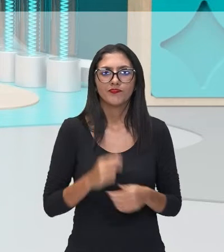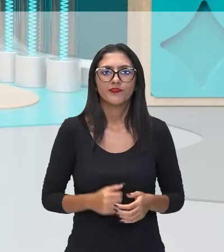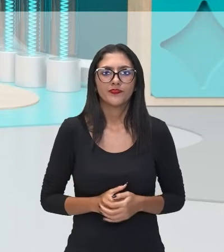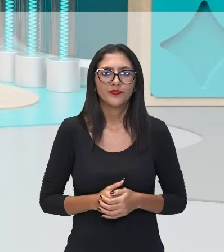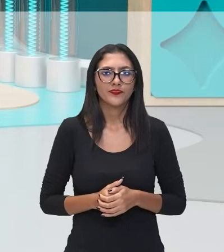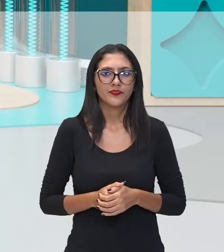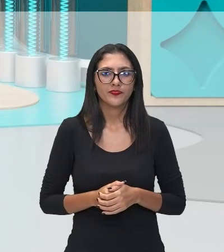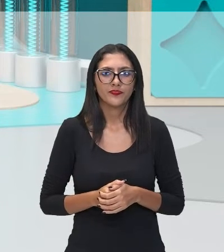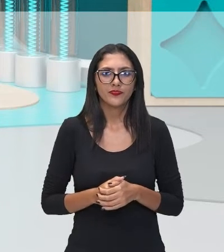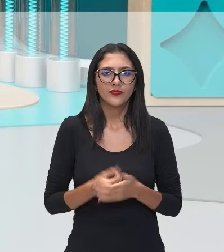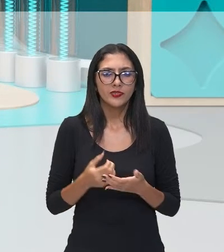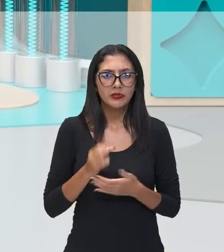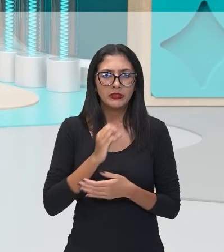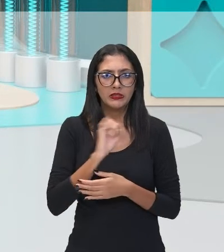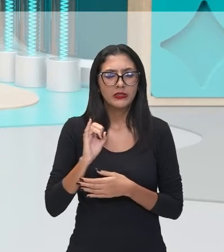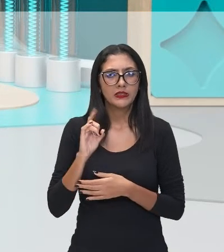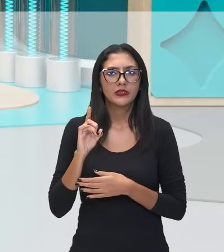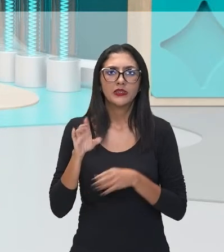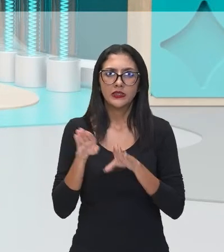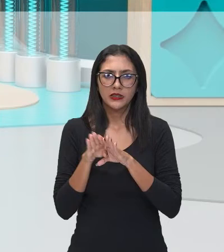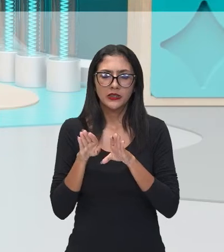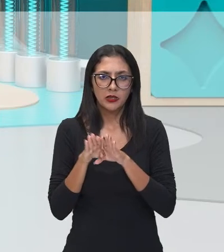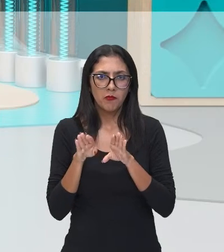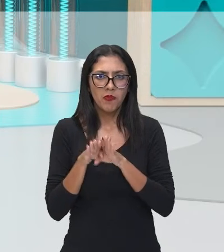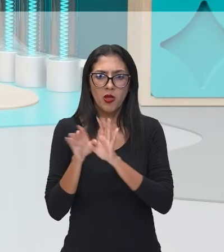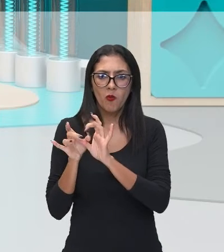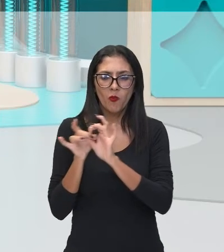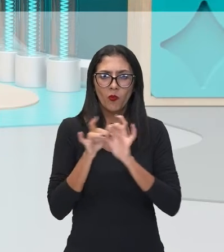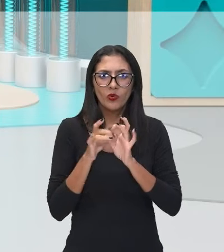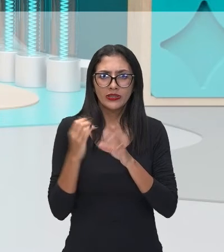também por seus crimes a partir dos 16 anos,